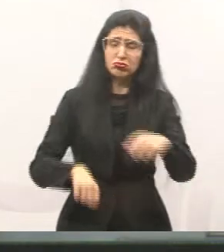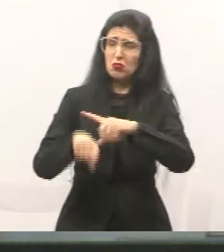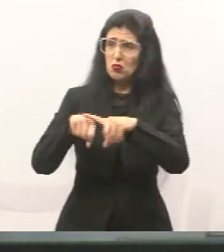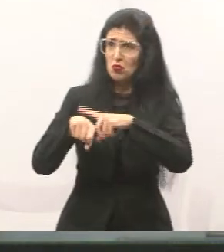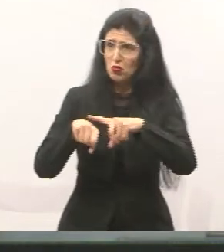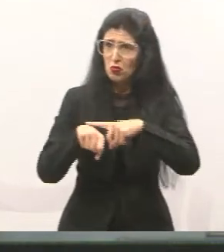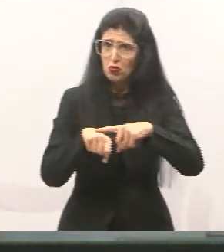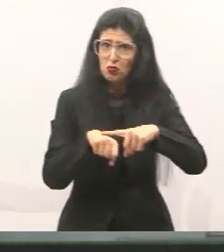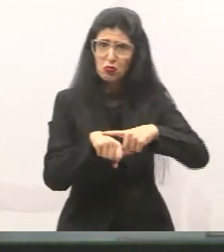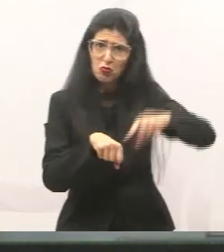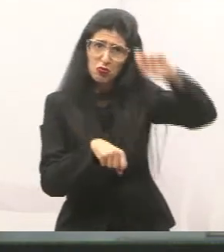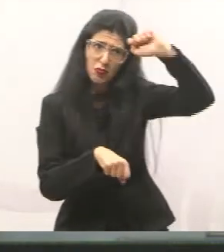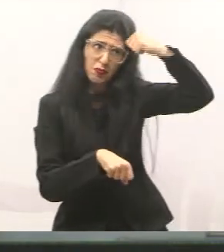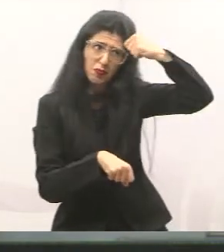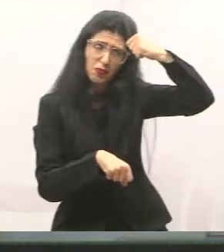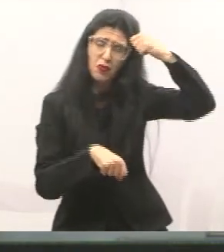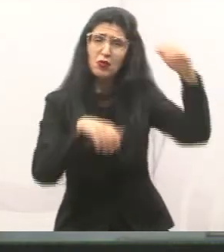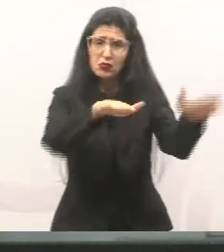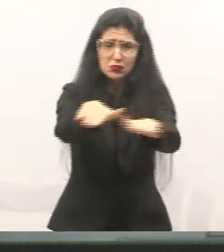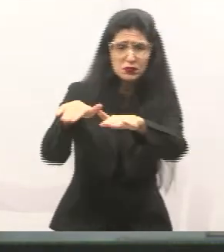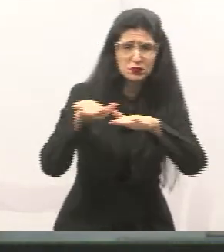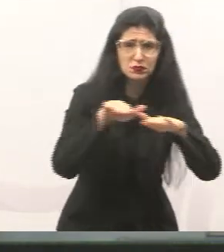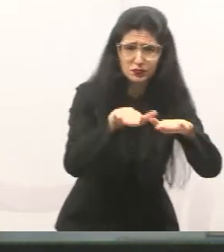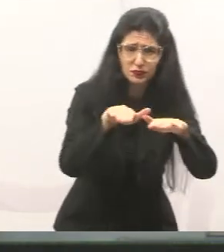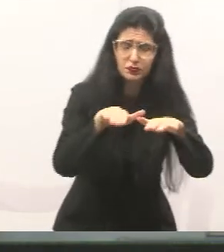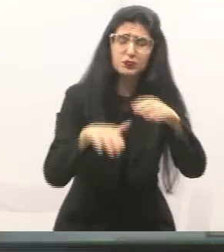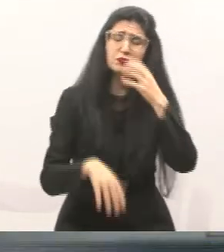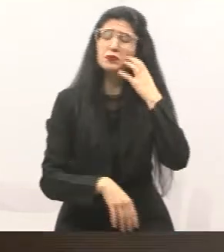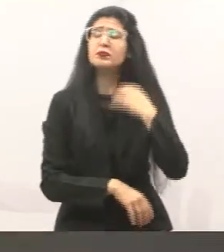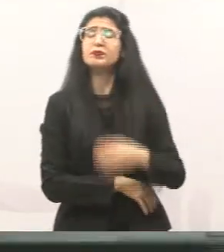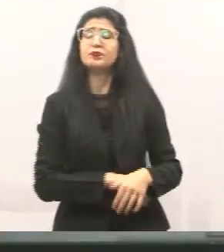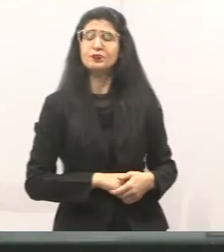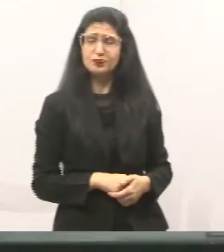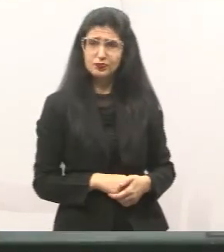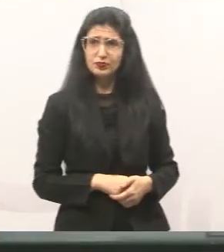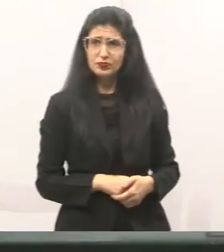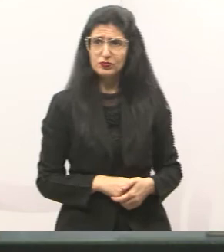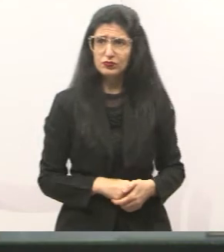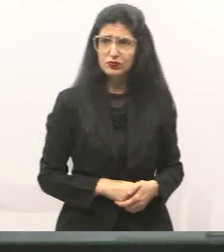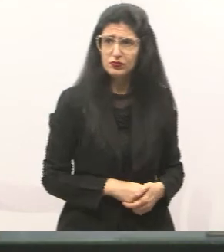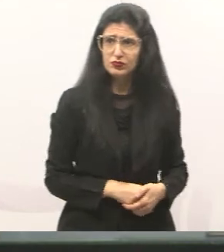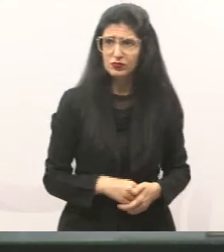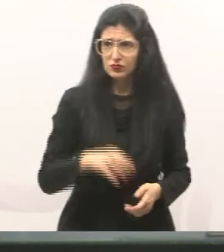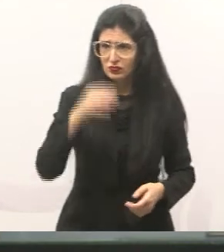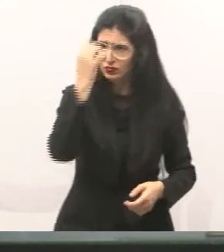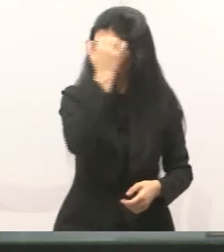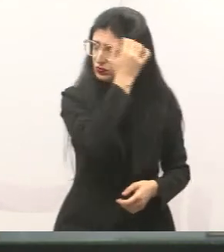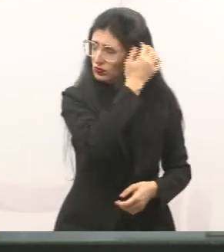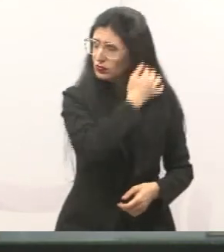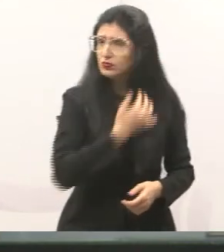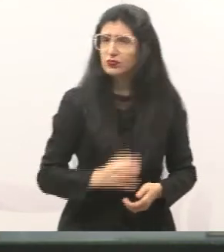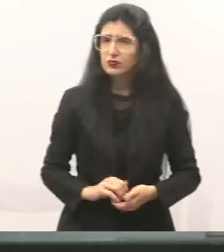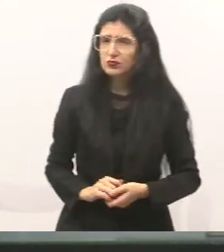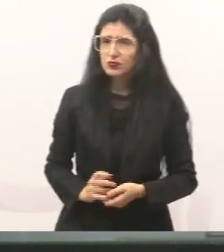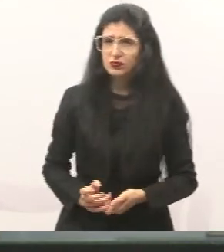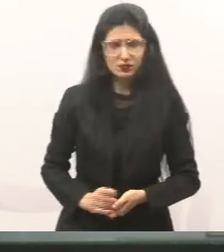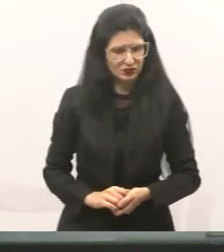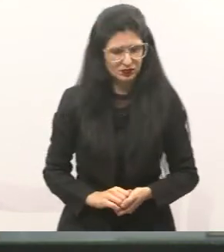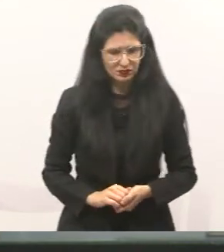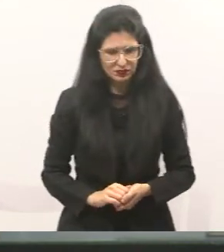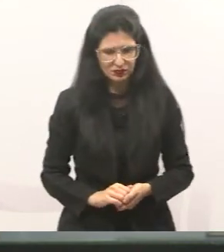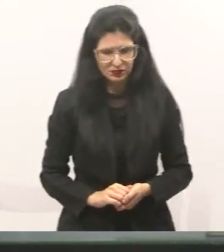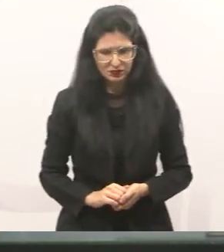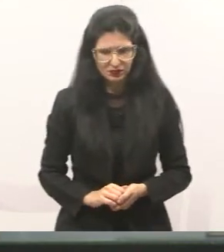mas a força está em negro ou negra, para resgatar uma parte da história que,